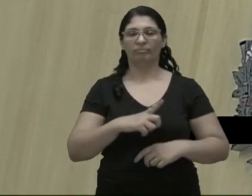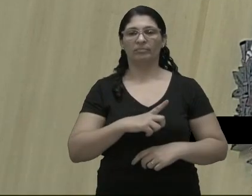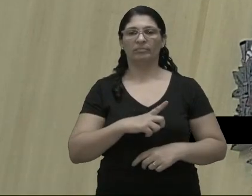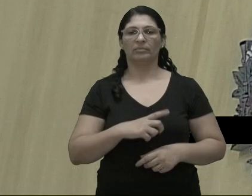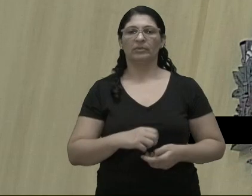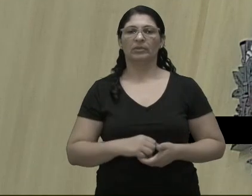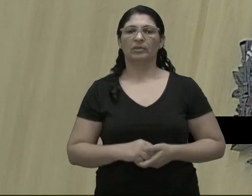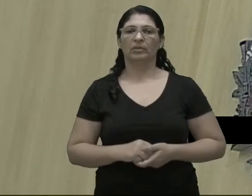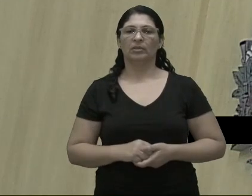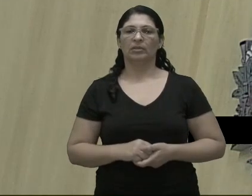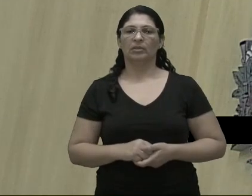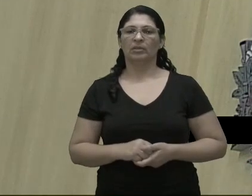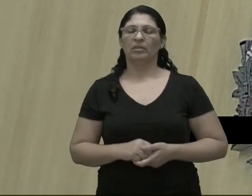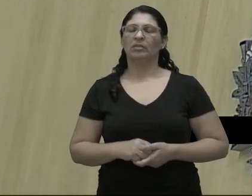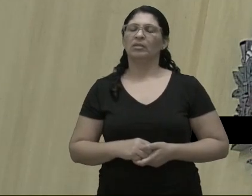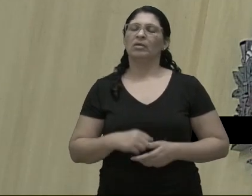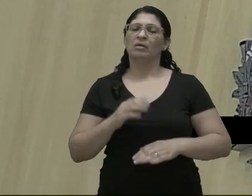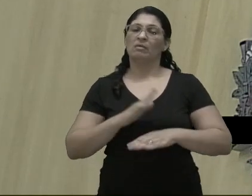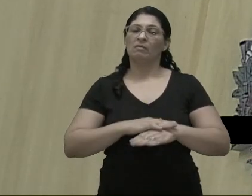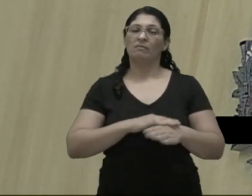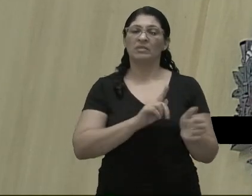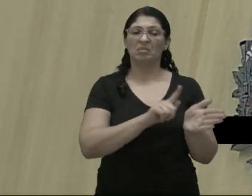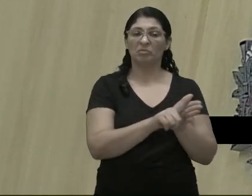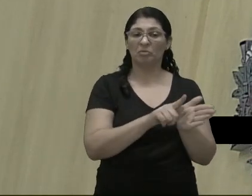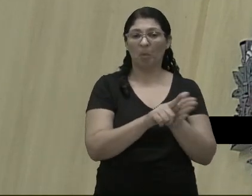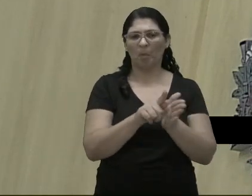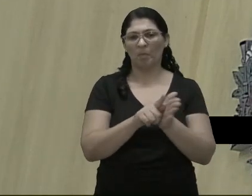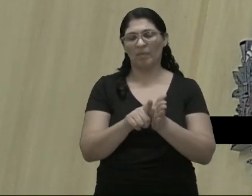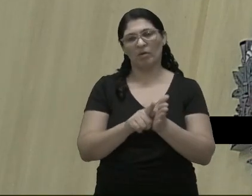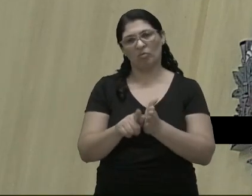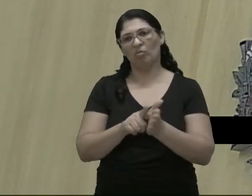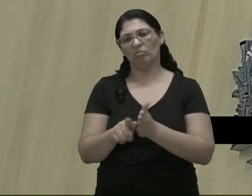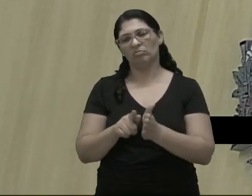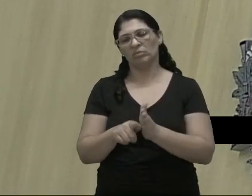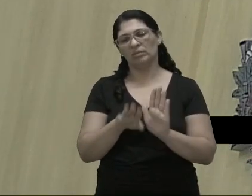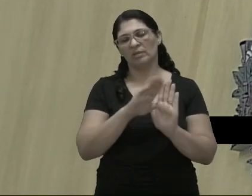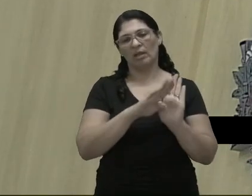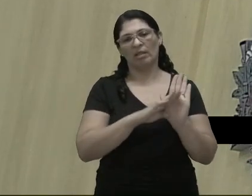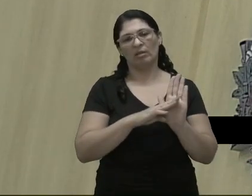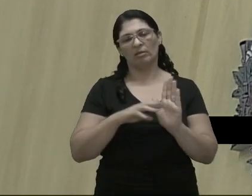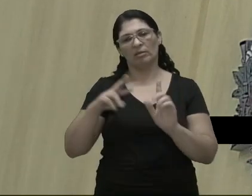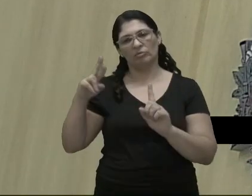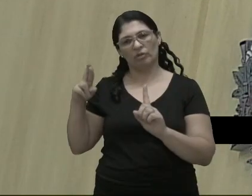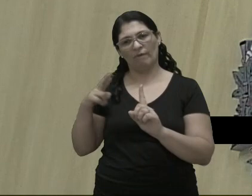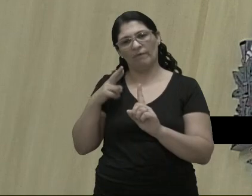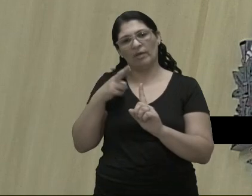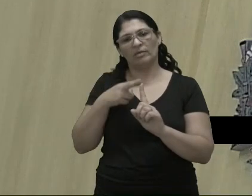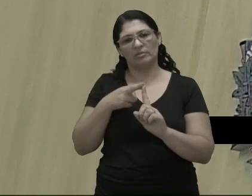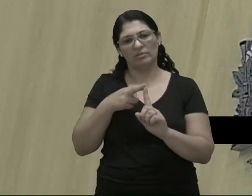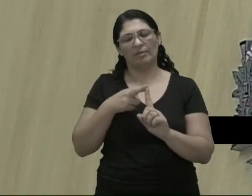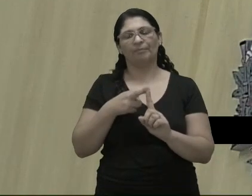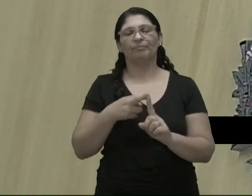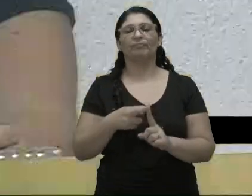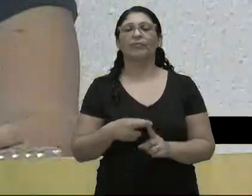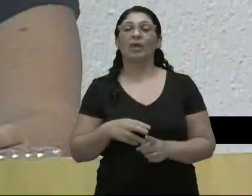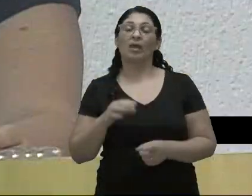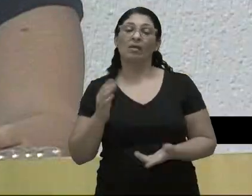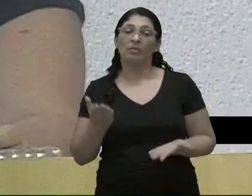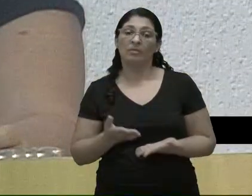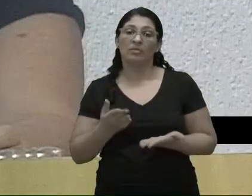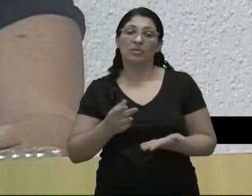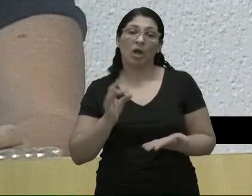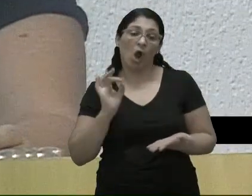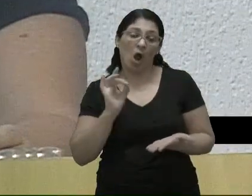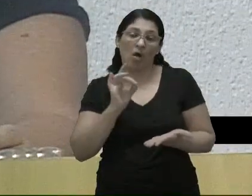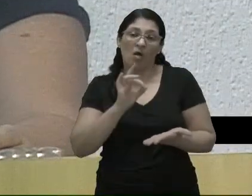fiz alguns questionamentos sobre o termo de referência, tá? E nós vamos oficiar, mas